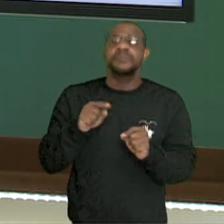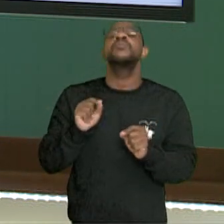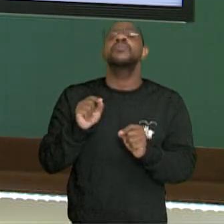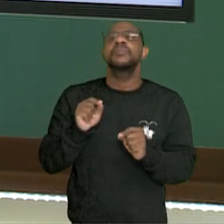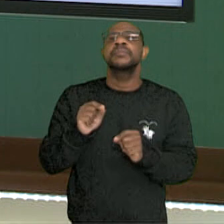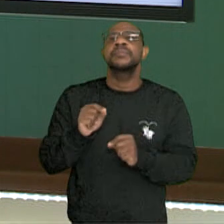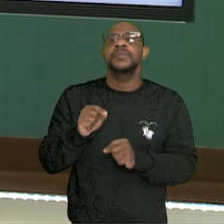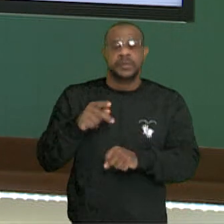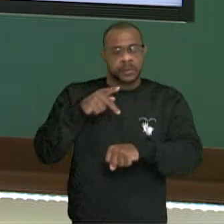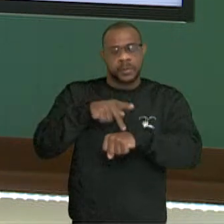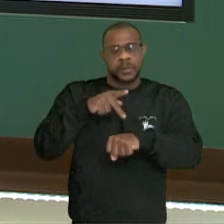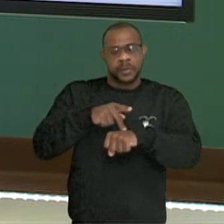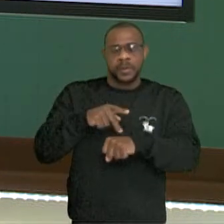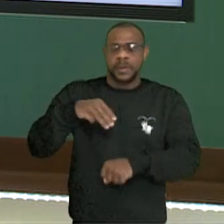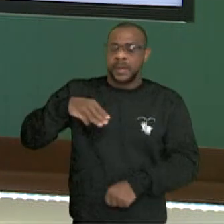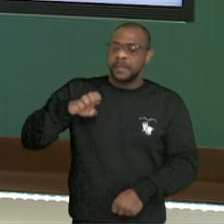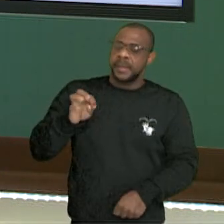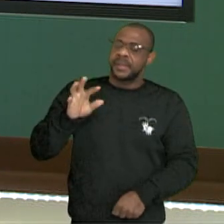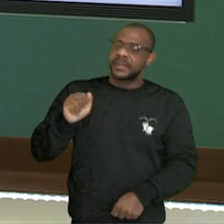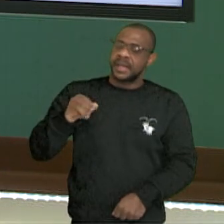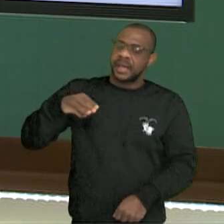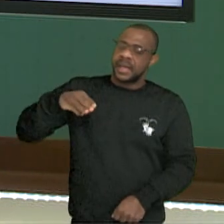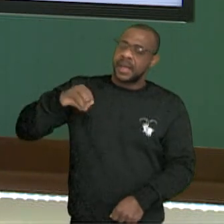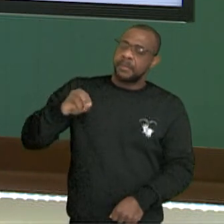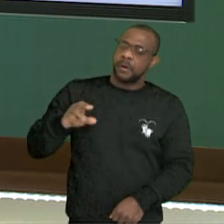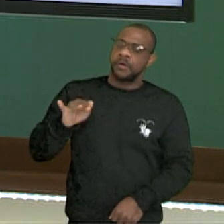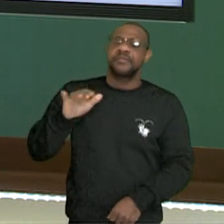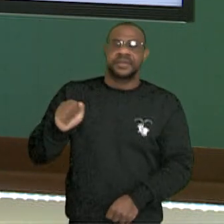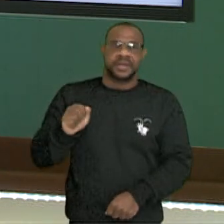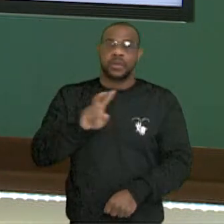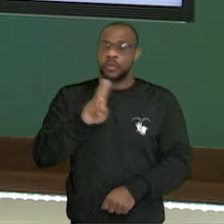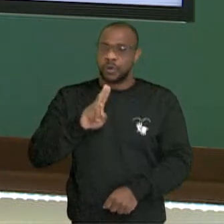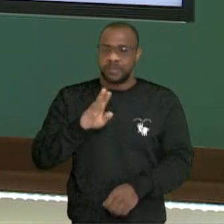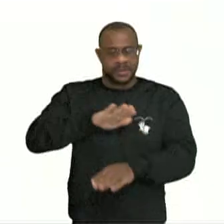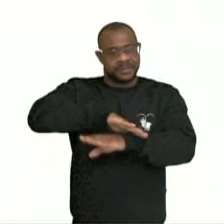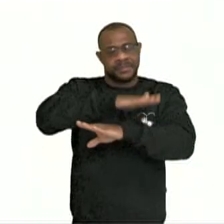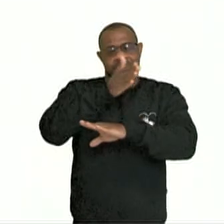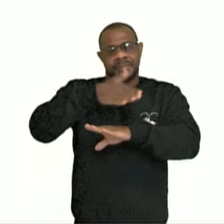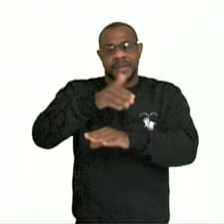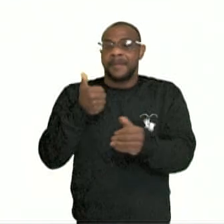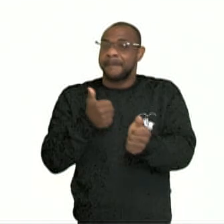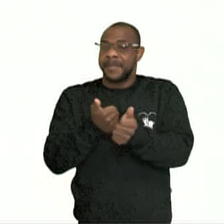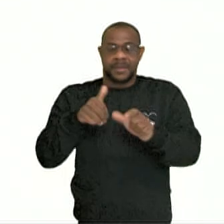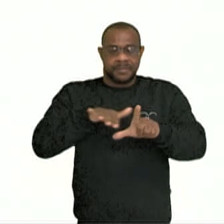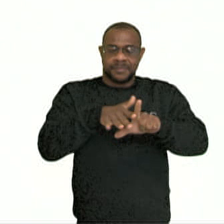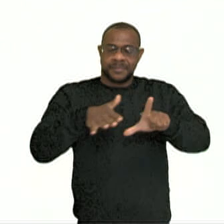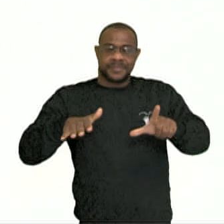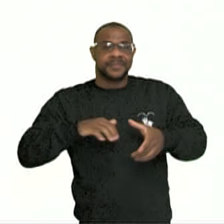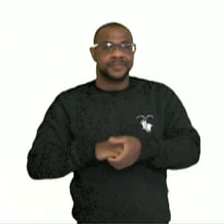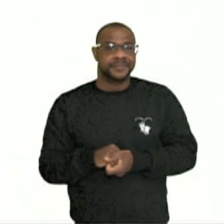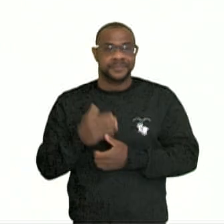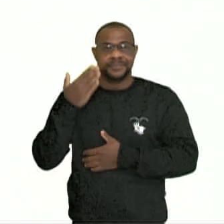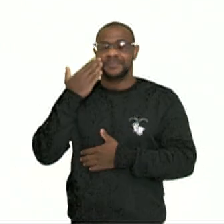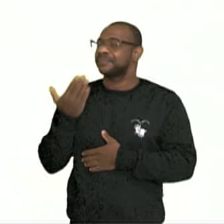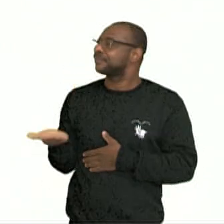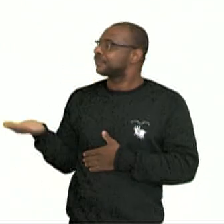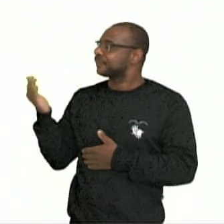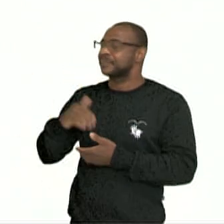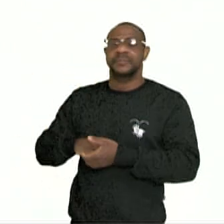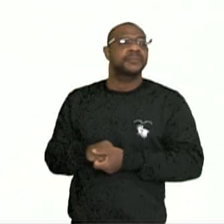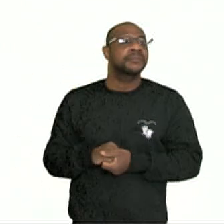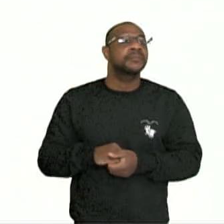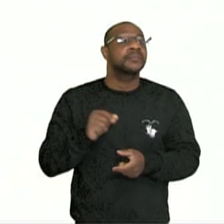E nós vamos conhecer as características ao longo dessa aula. Então, as rochas metamórficas resultam de um processo de